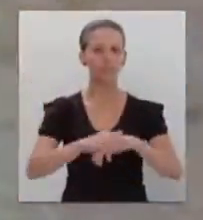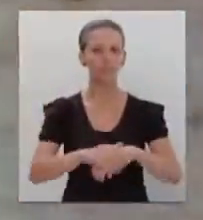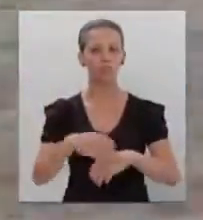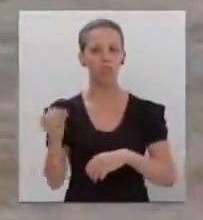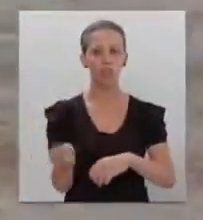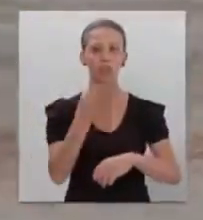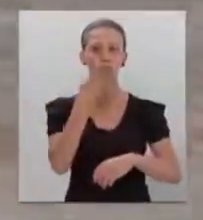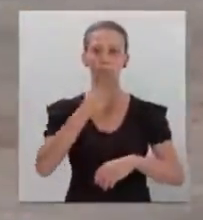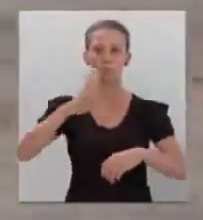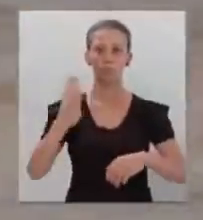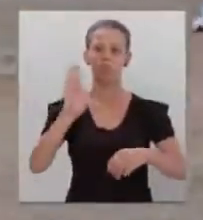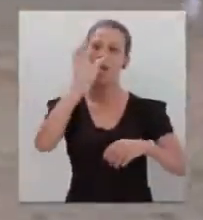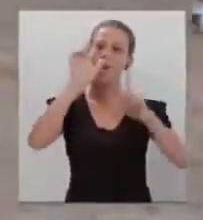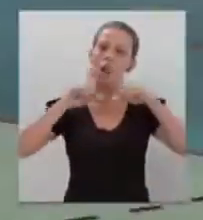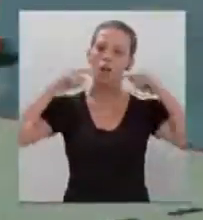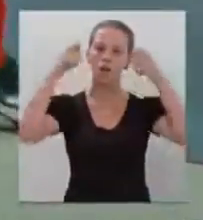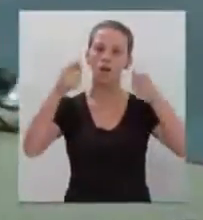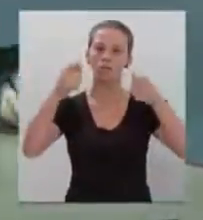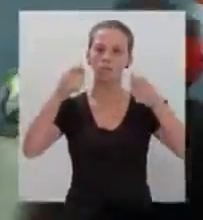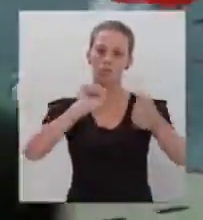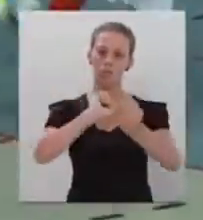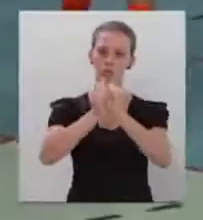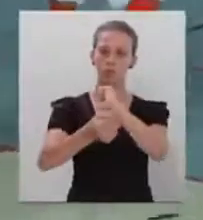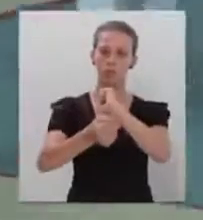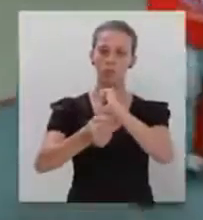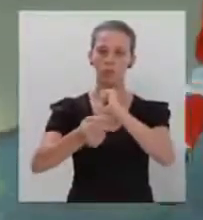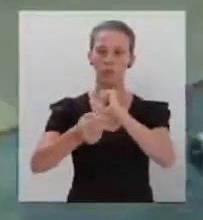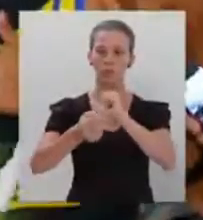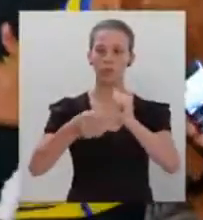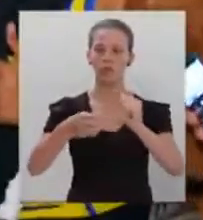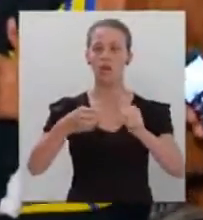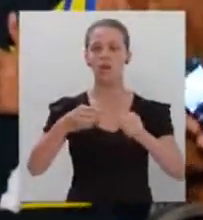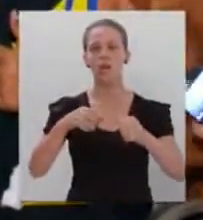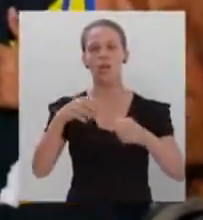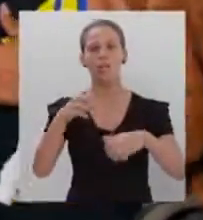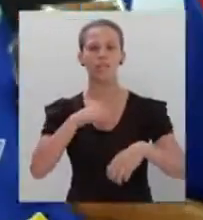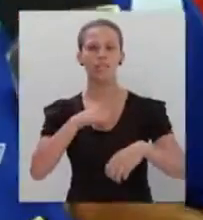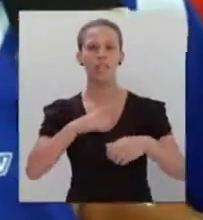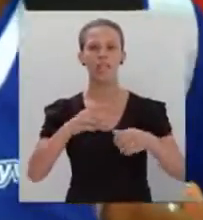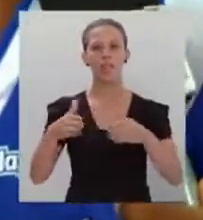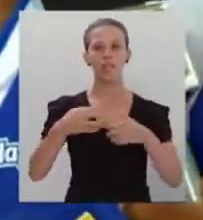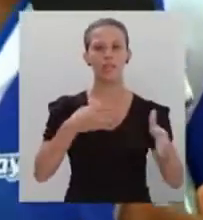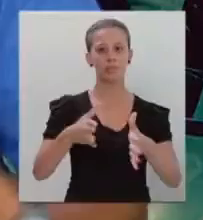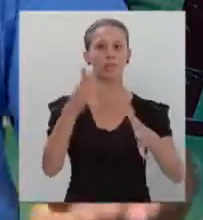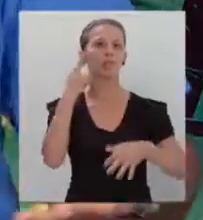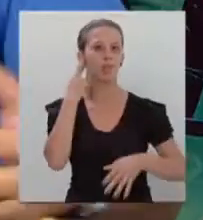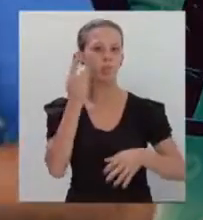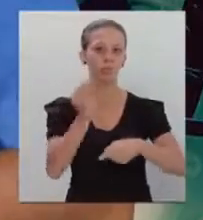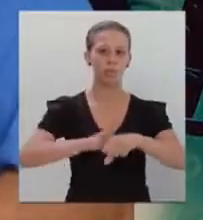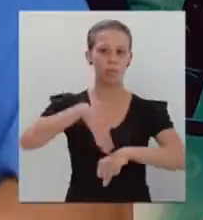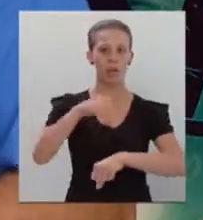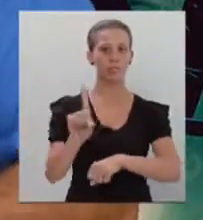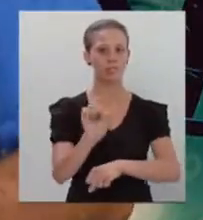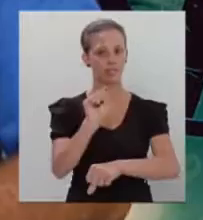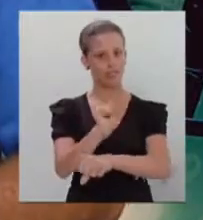novas promessas do atletismo alagoano e esporte inclusivo com participação do tetracampeão Romário. Isto e